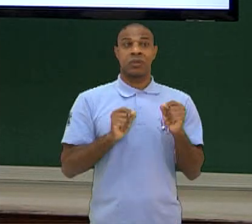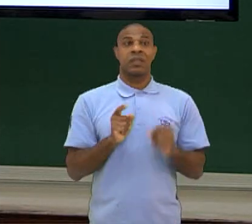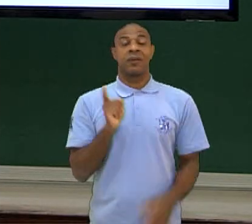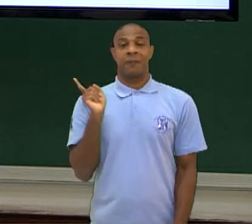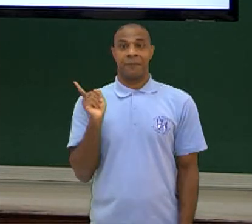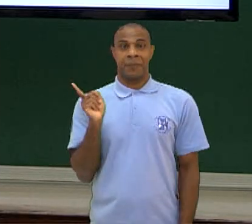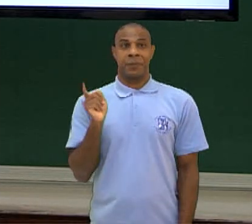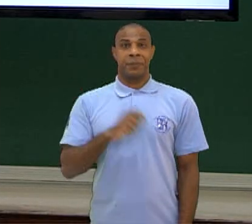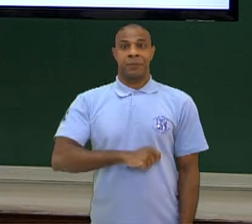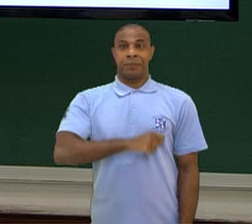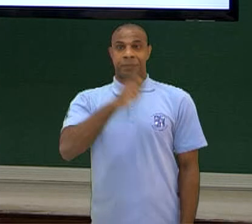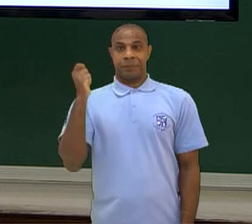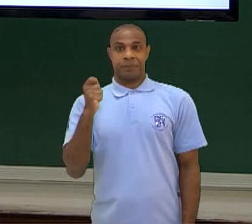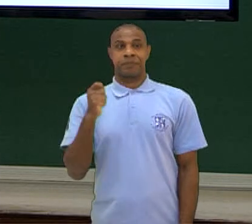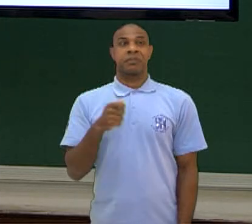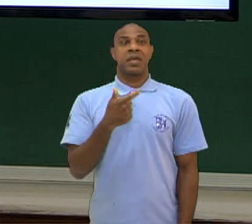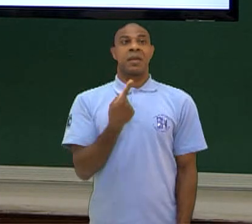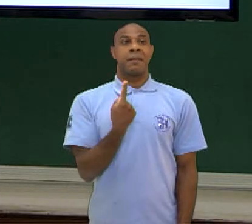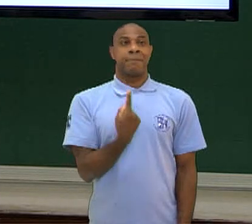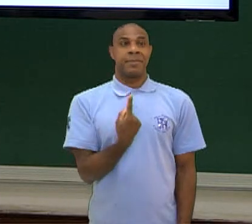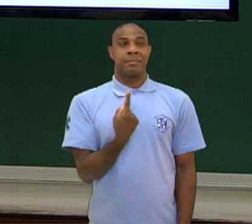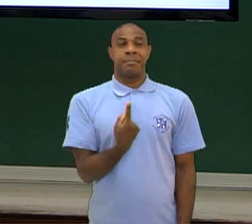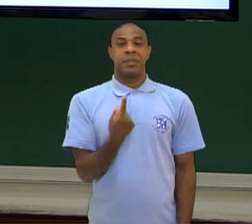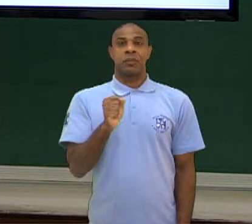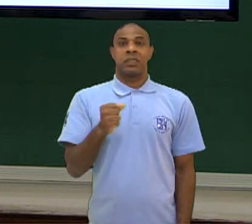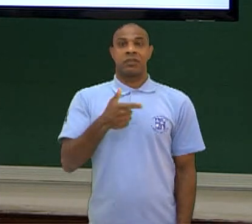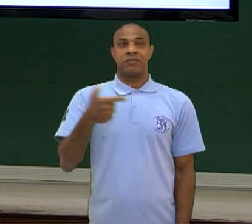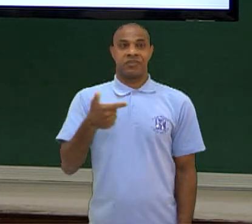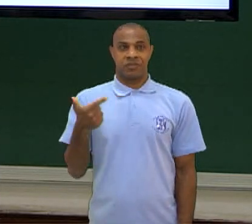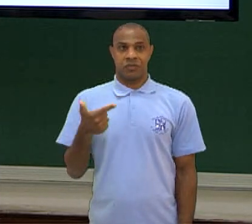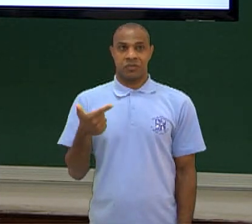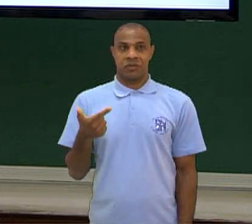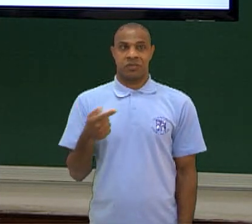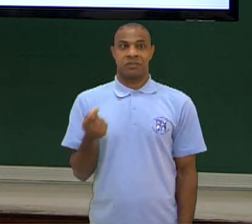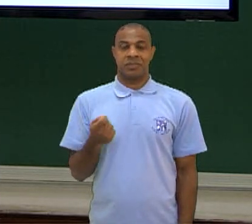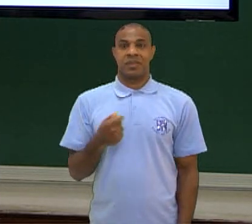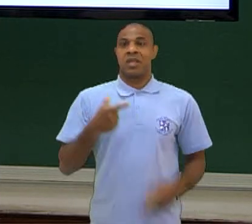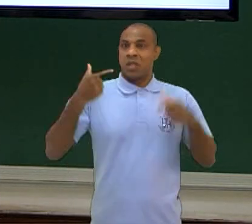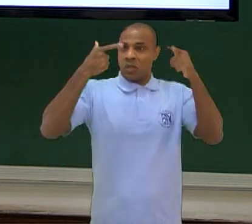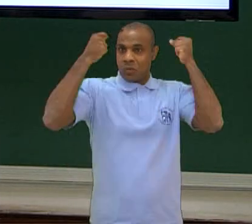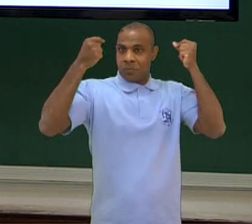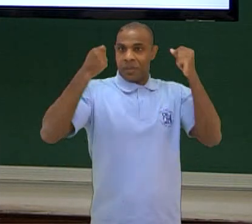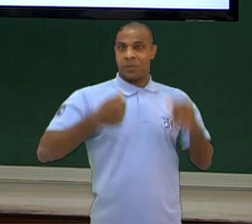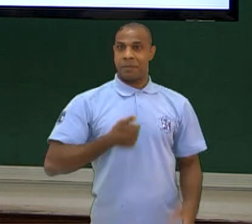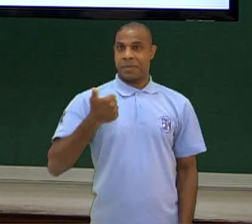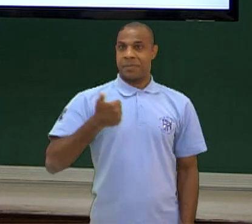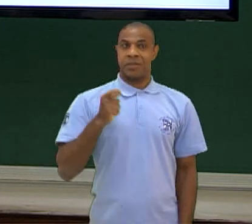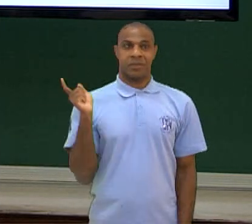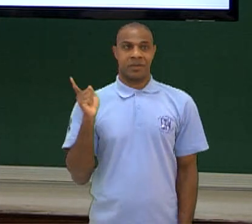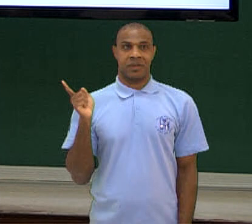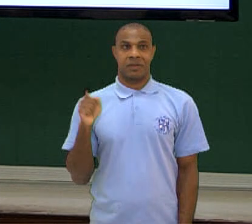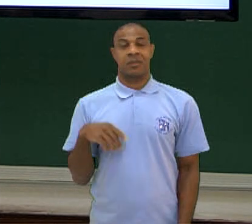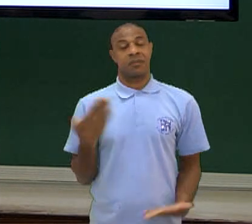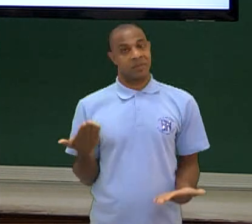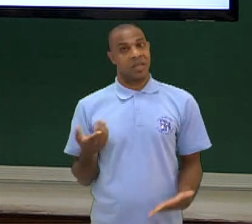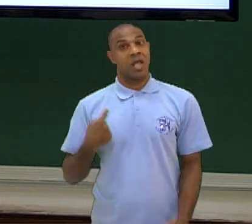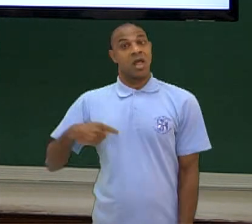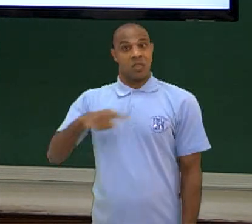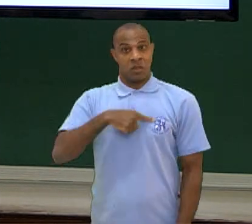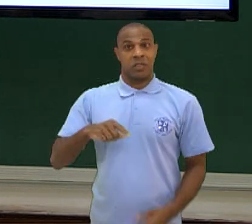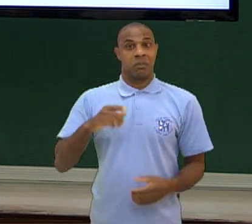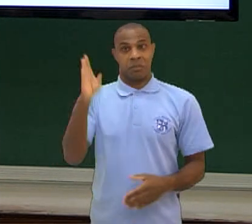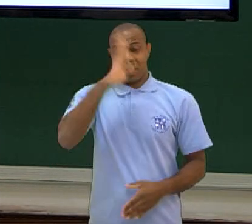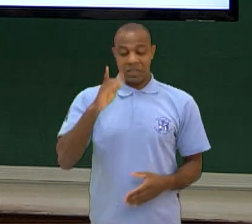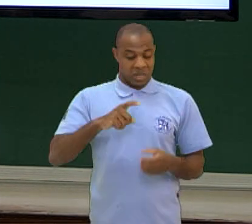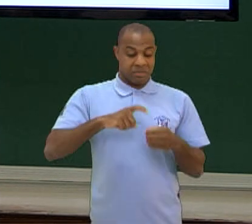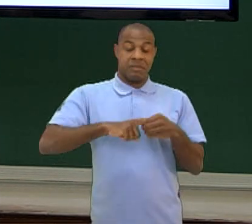nação independente em 1822, lá com a independência proclamada pelo Dom Pedro I. Apesar de nós sermos uma nação independente,